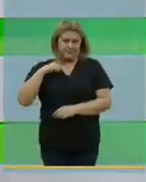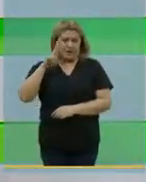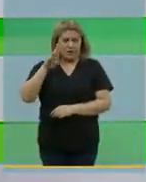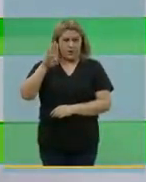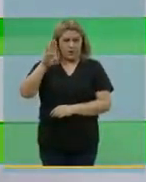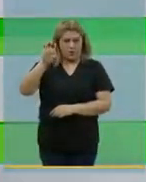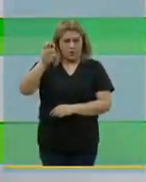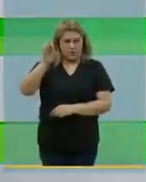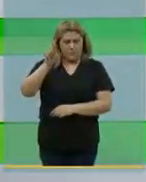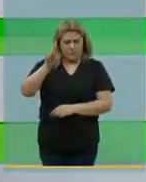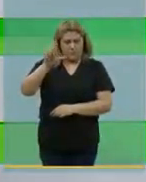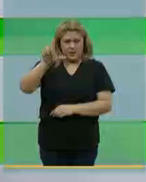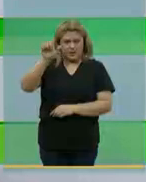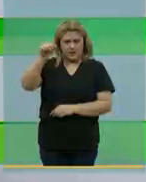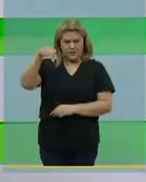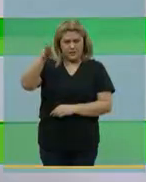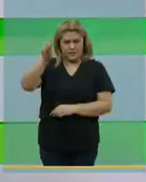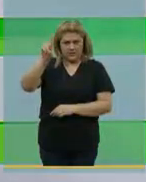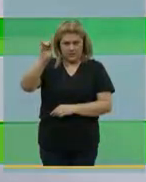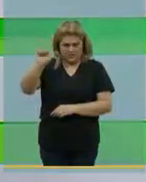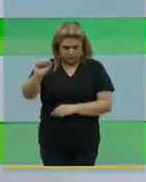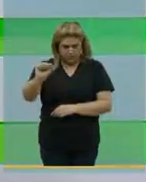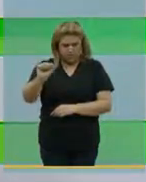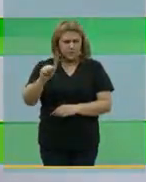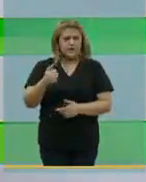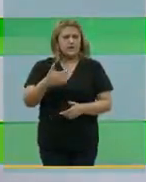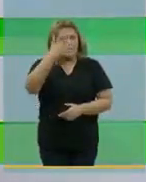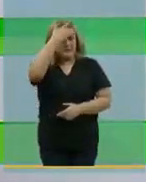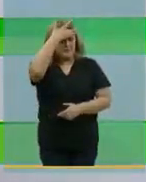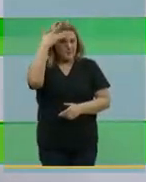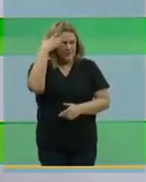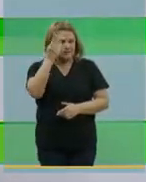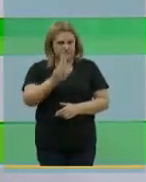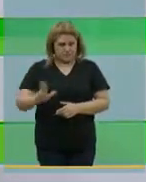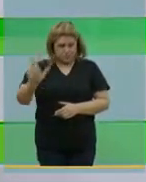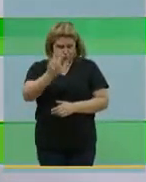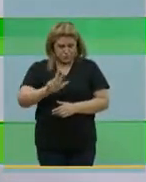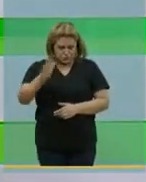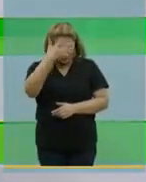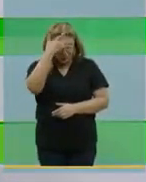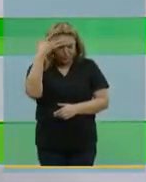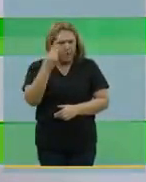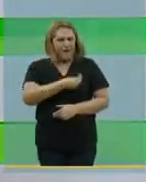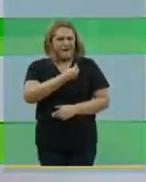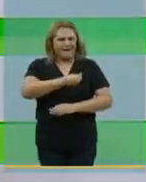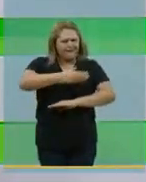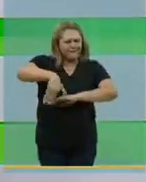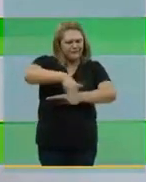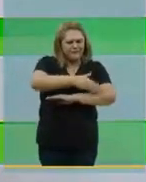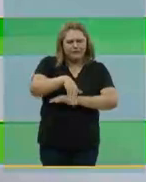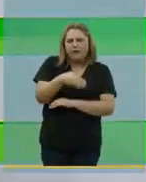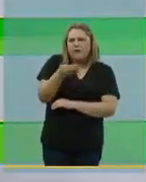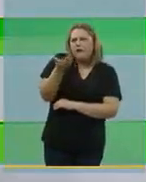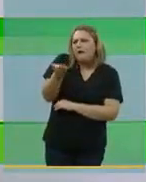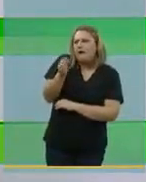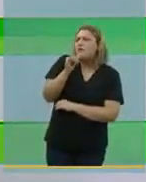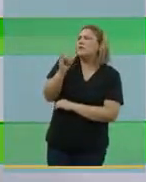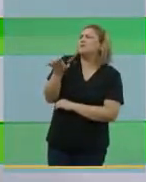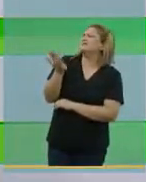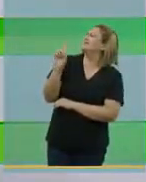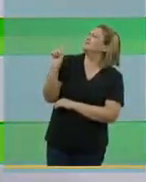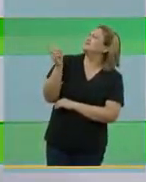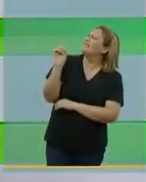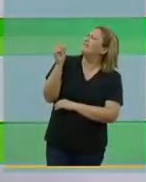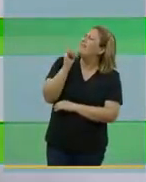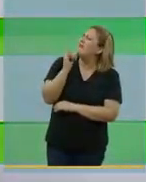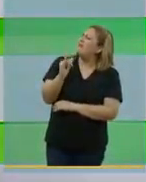rua cheguei me diz não fala em pobreza falem oportunidade vale emprego ofereça